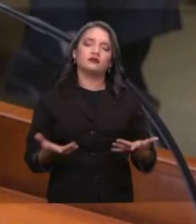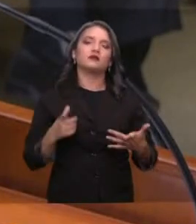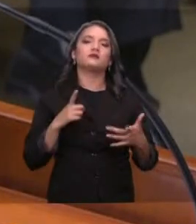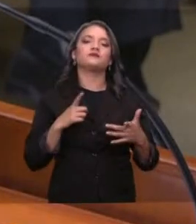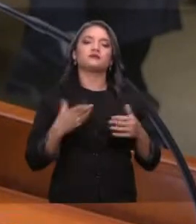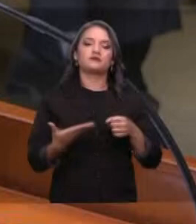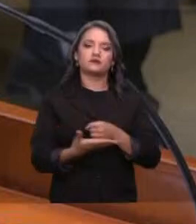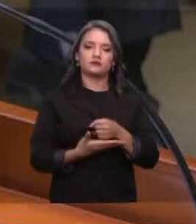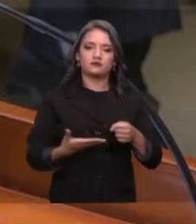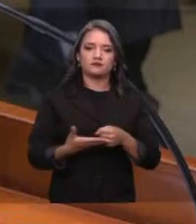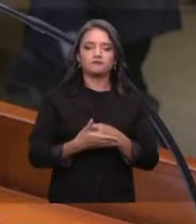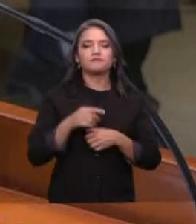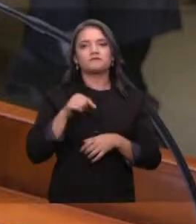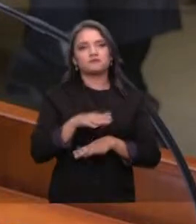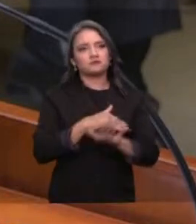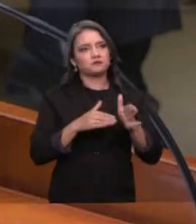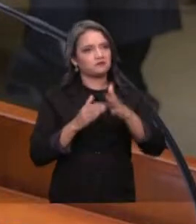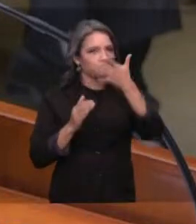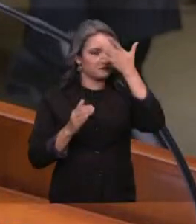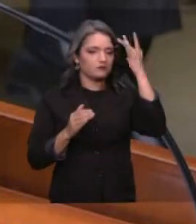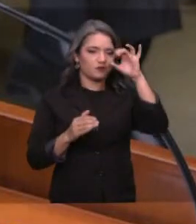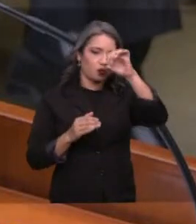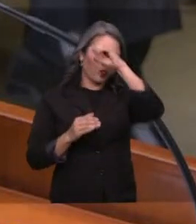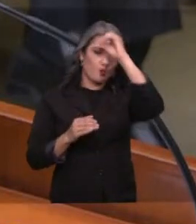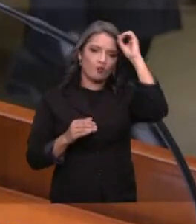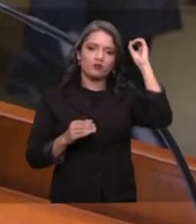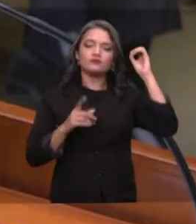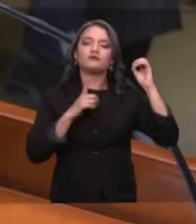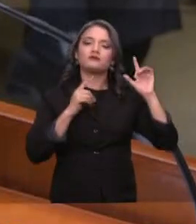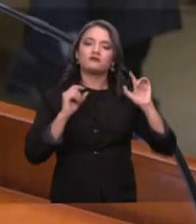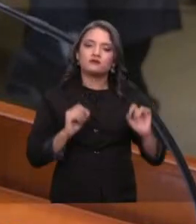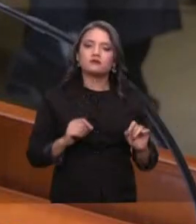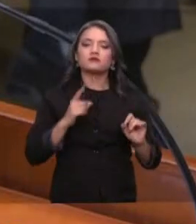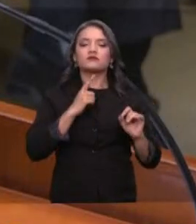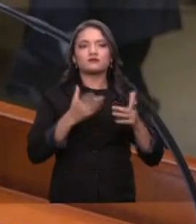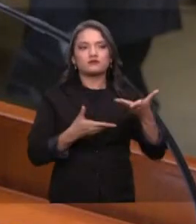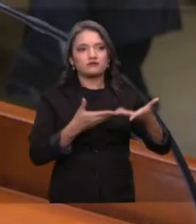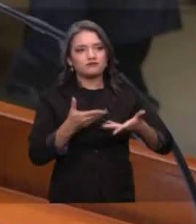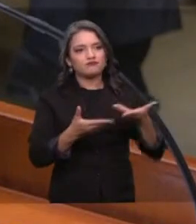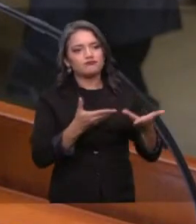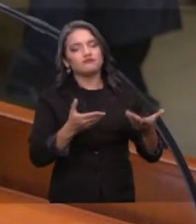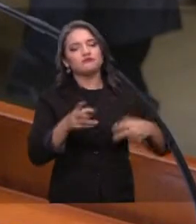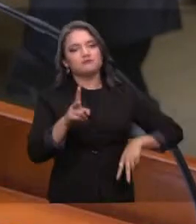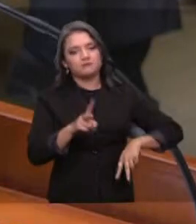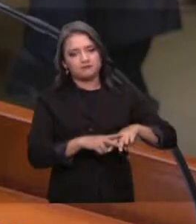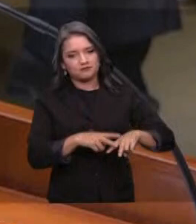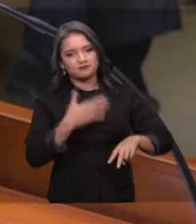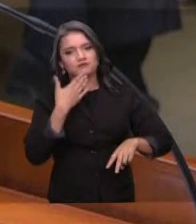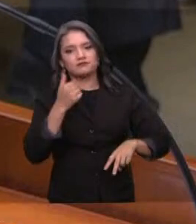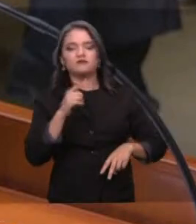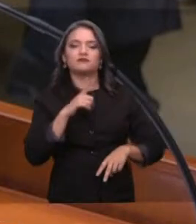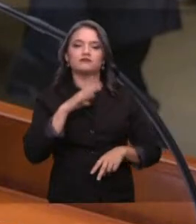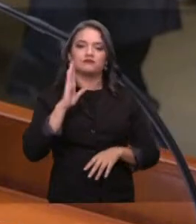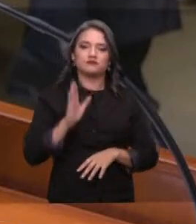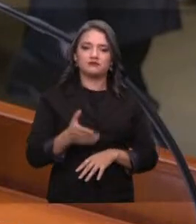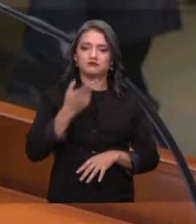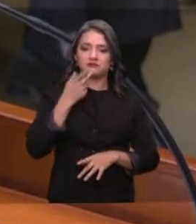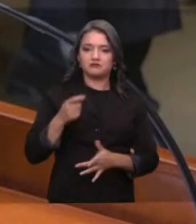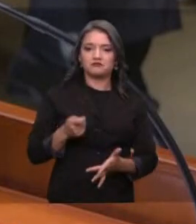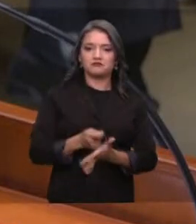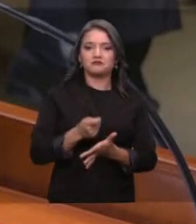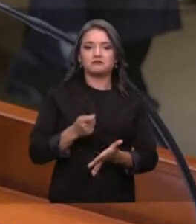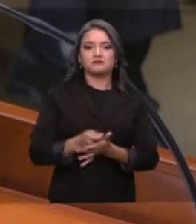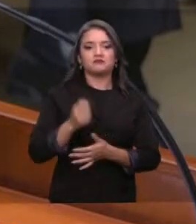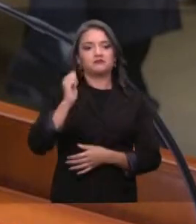de inocência, concretizando uma diretiva no tratamento prisional que foi reconhecida como exigível